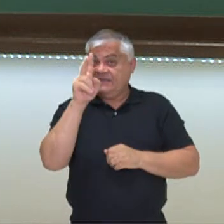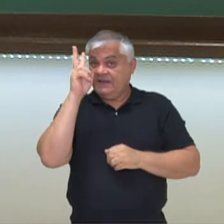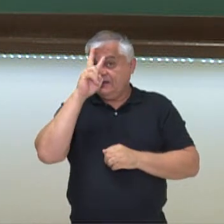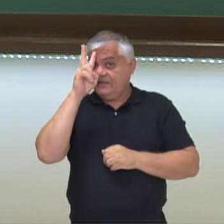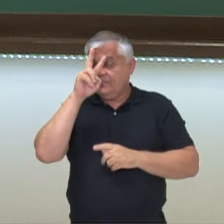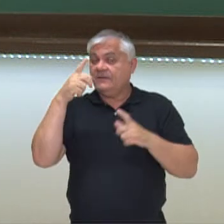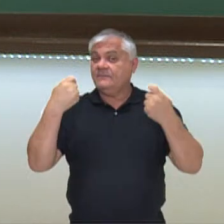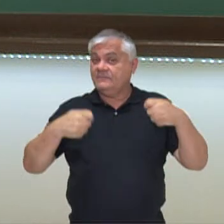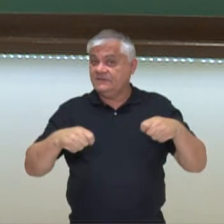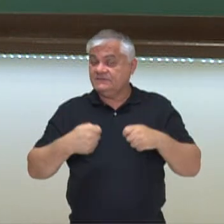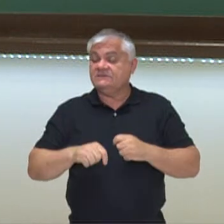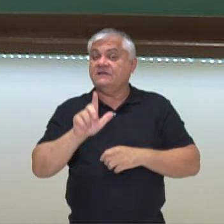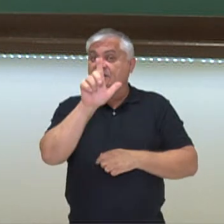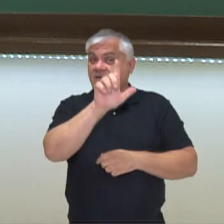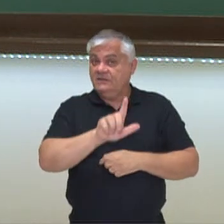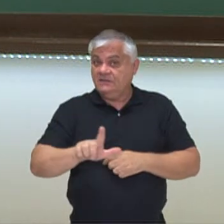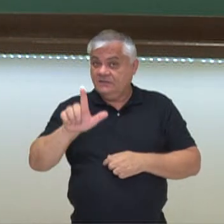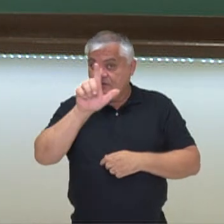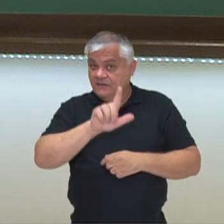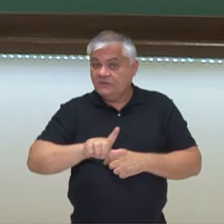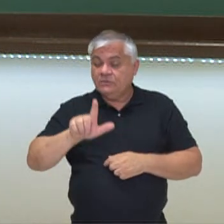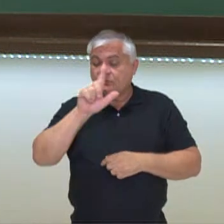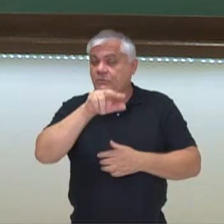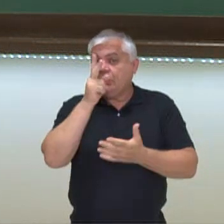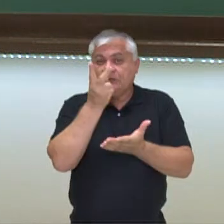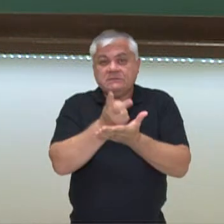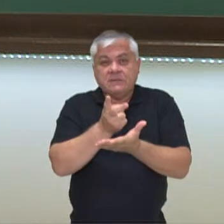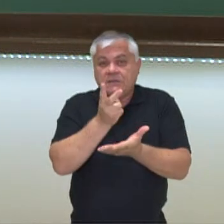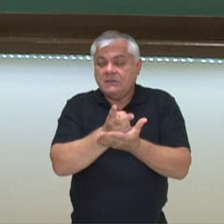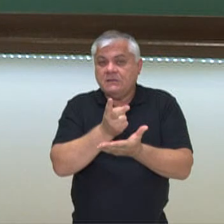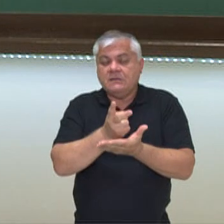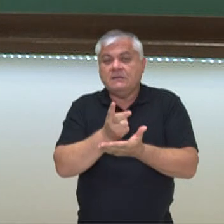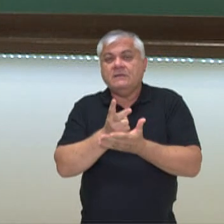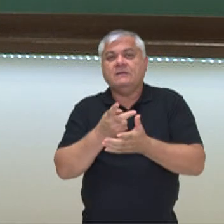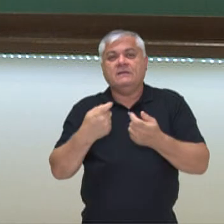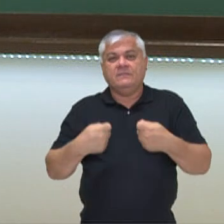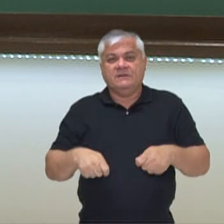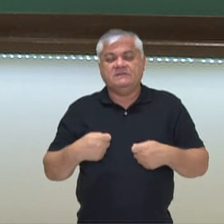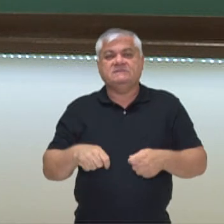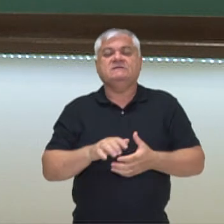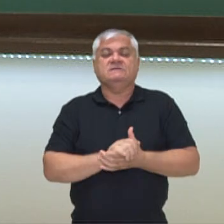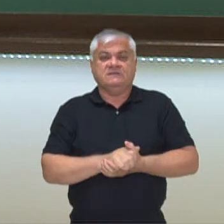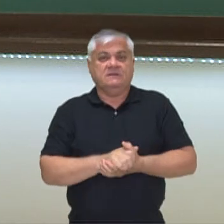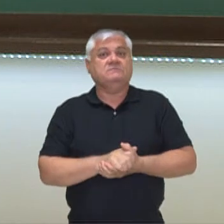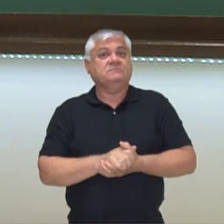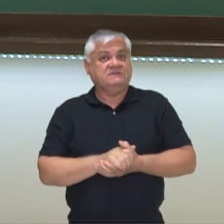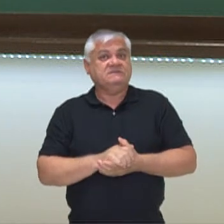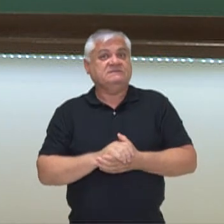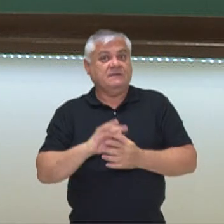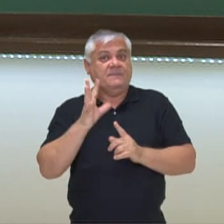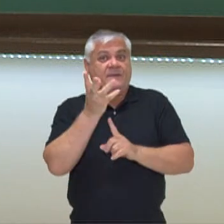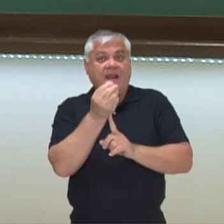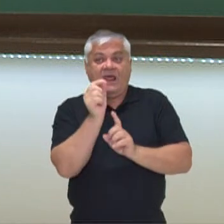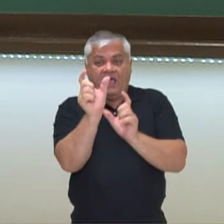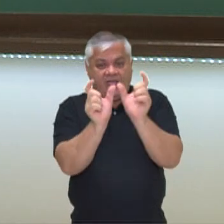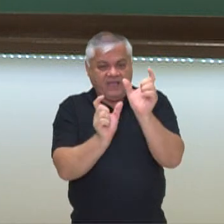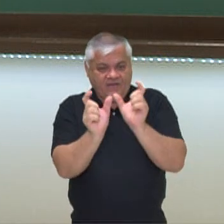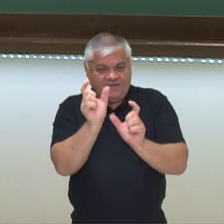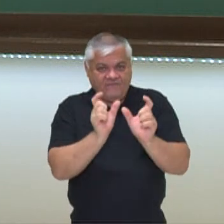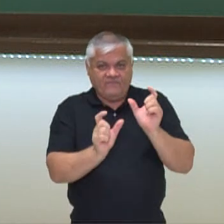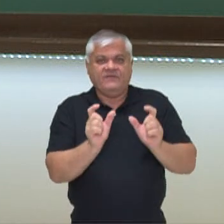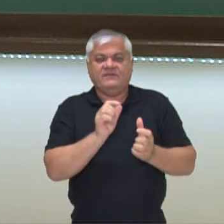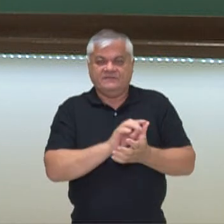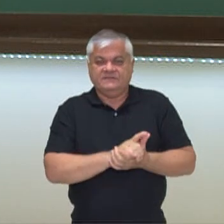a literatura, the literature, it's the art of words. É a arte das palavras. E a arte